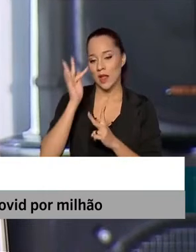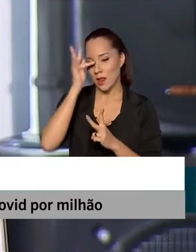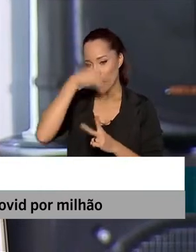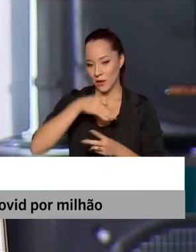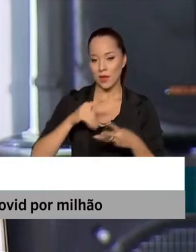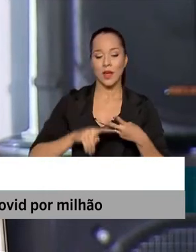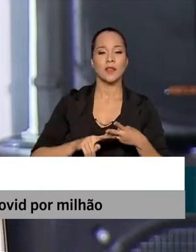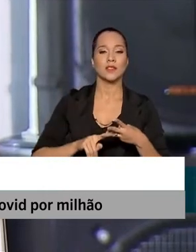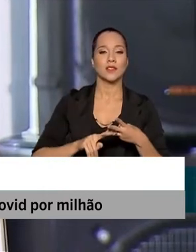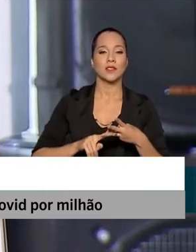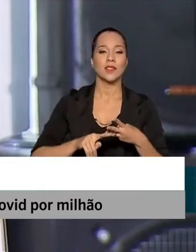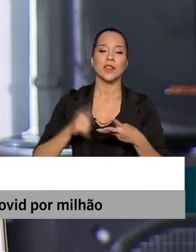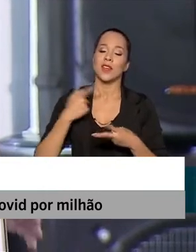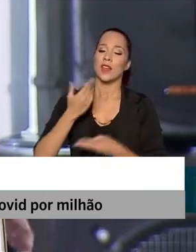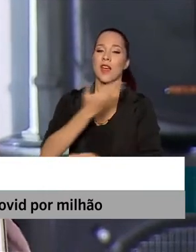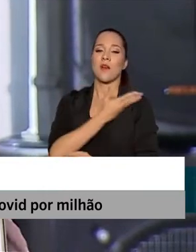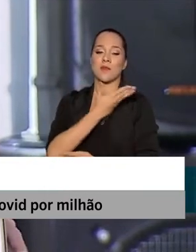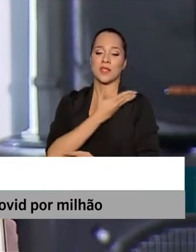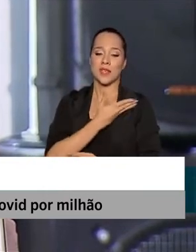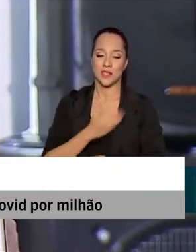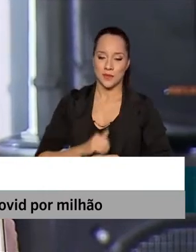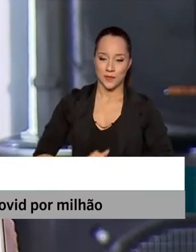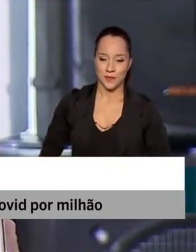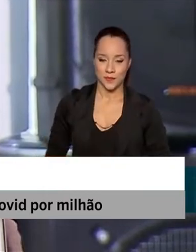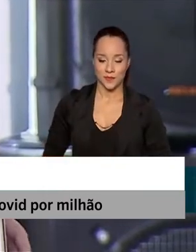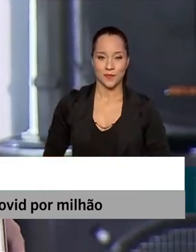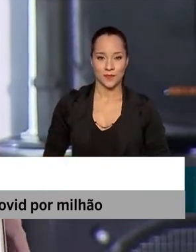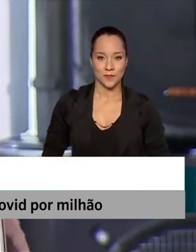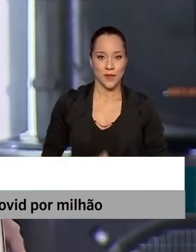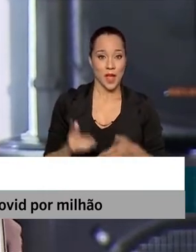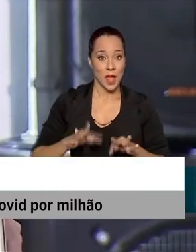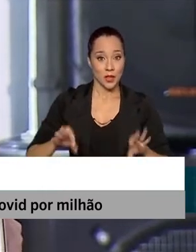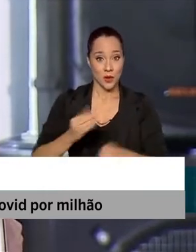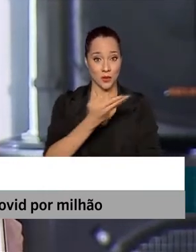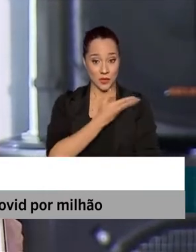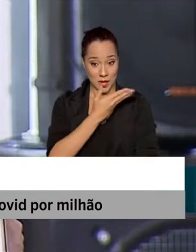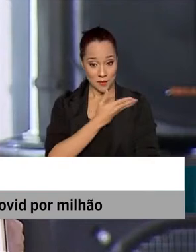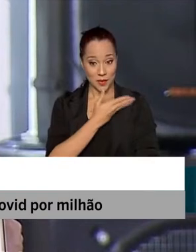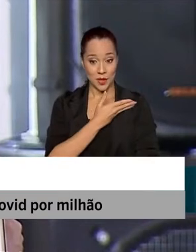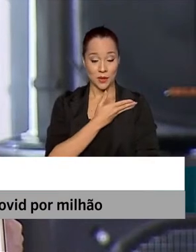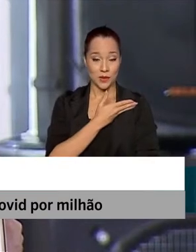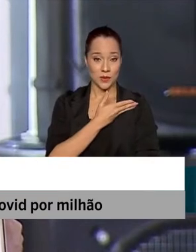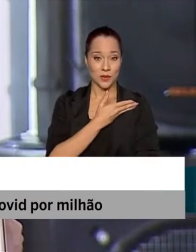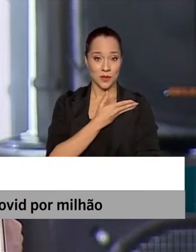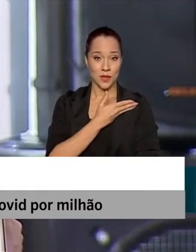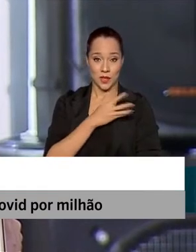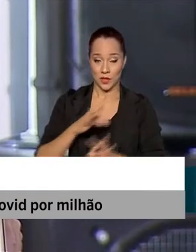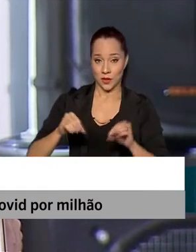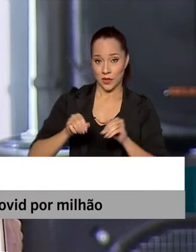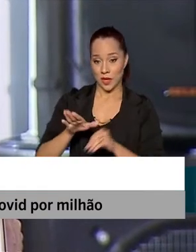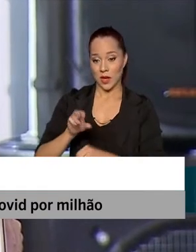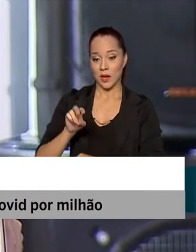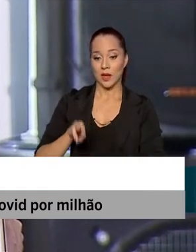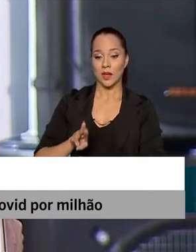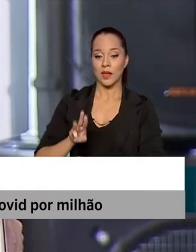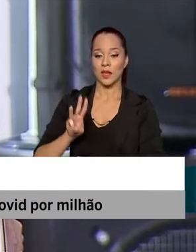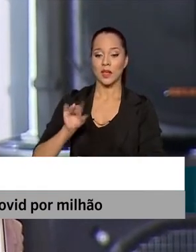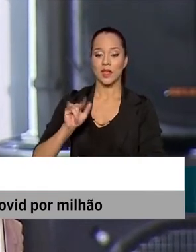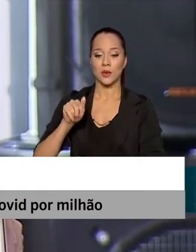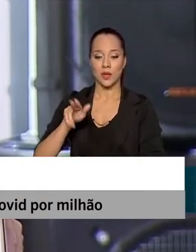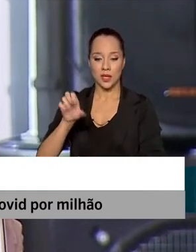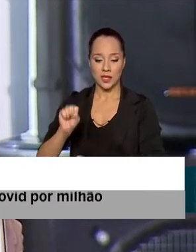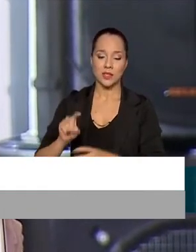lealdade e sã camaradagem. Aos prezados amigos, almirantes de esquadra Wilkes Barbosa